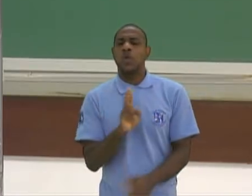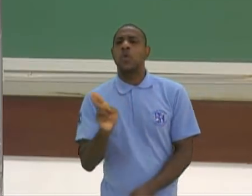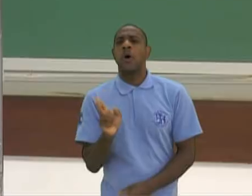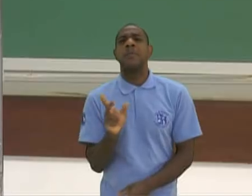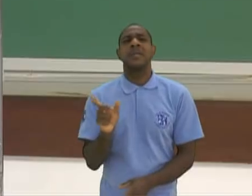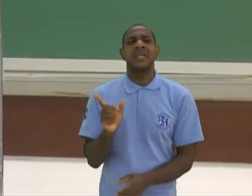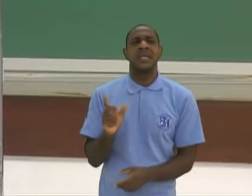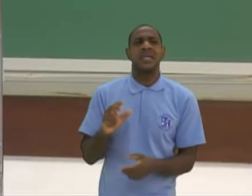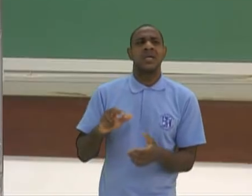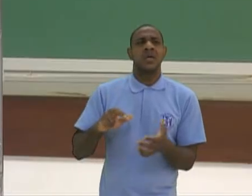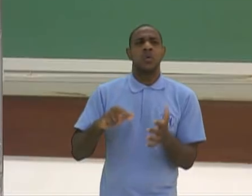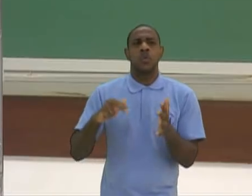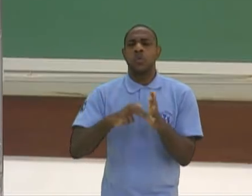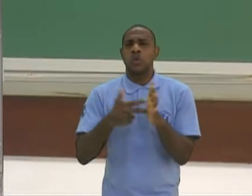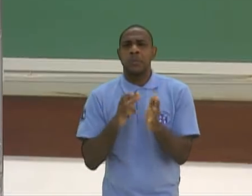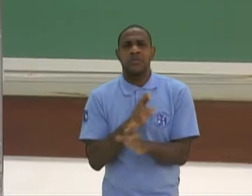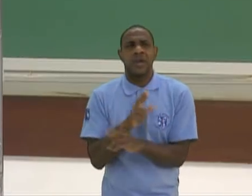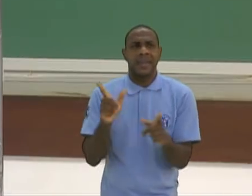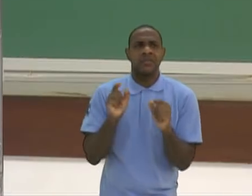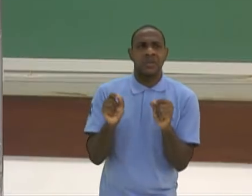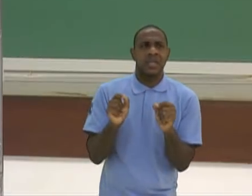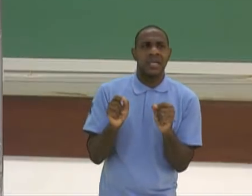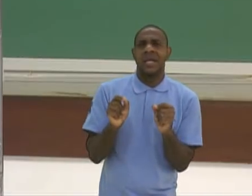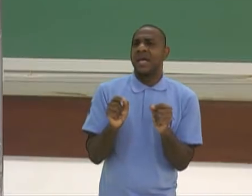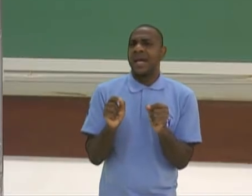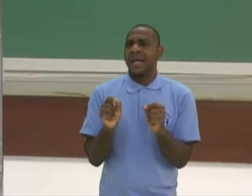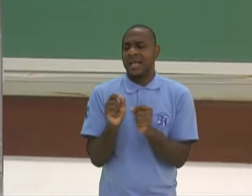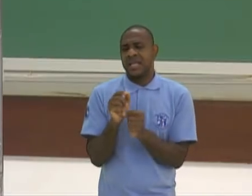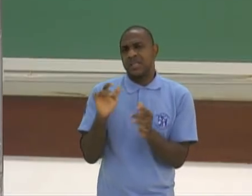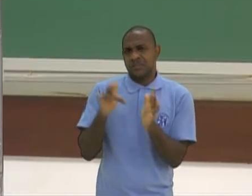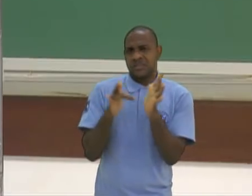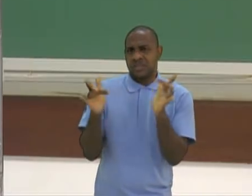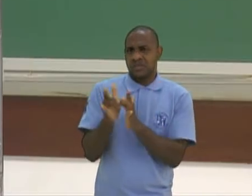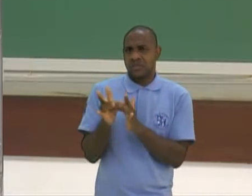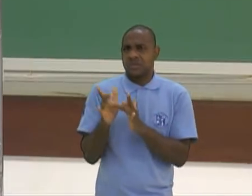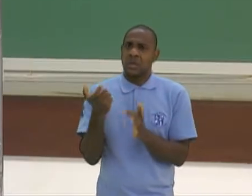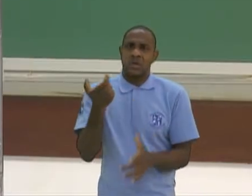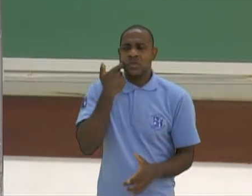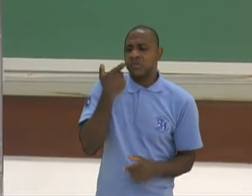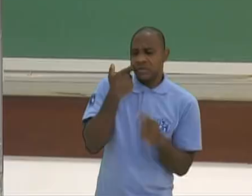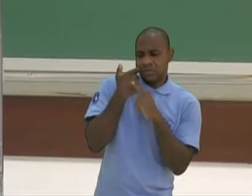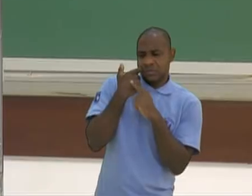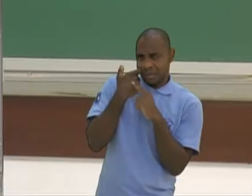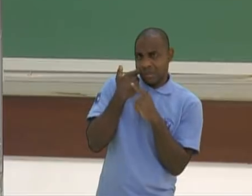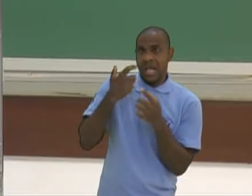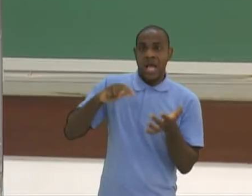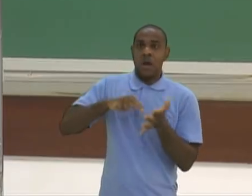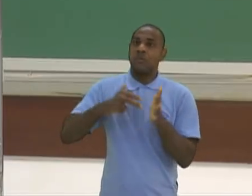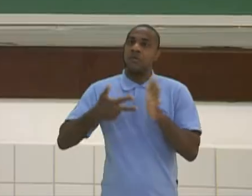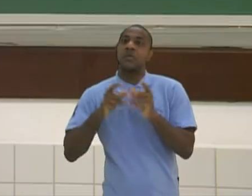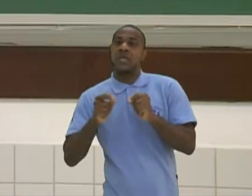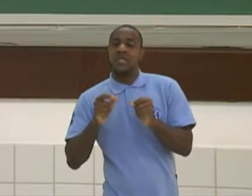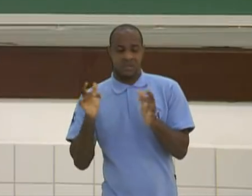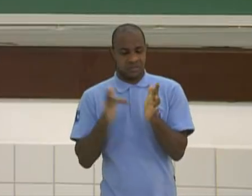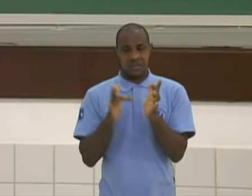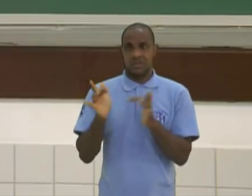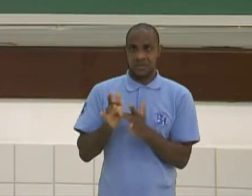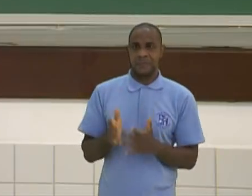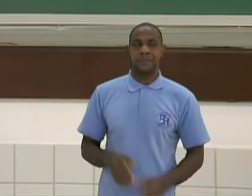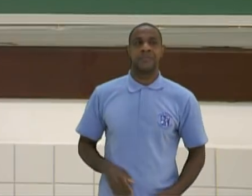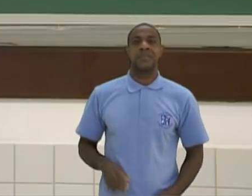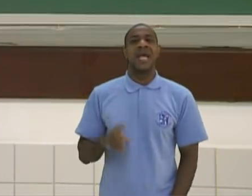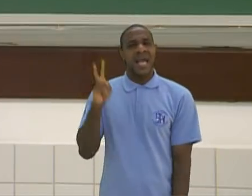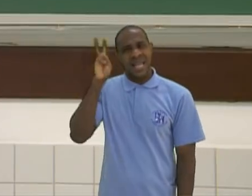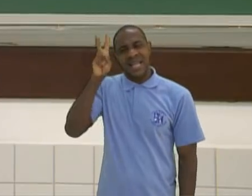Cristo, ictios, Cristo. E por causa disso, acabou se tornando o peixe um símbolo. Eu até imaginava que era por causa daquela passagem bíblica, né? Da multiplicação dos